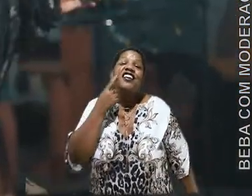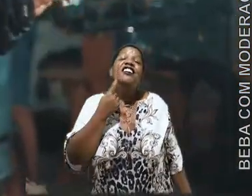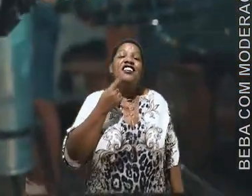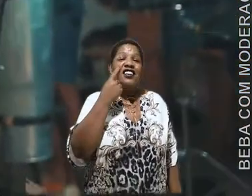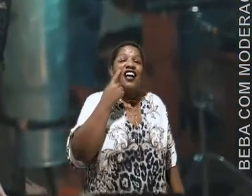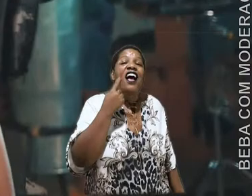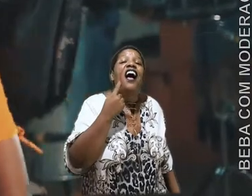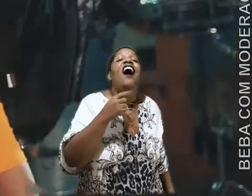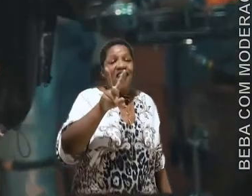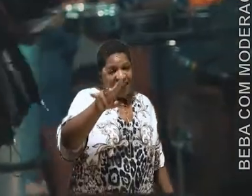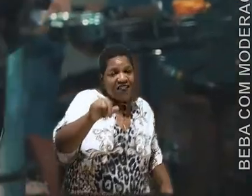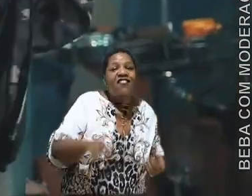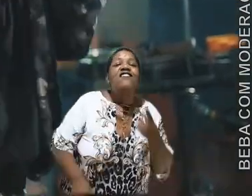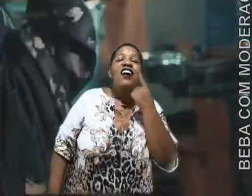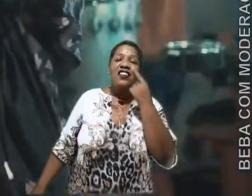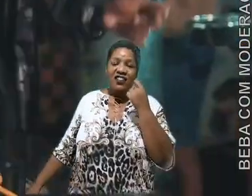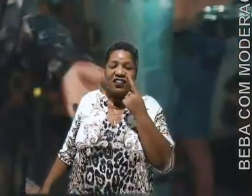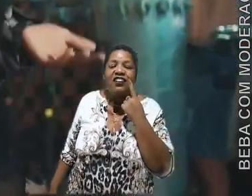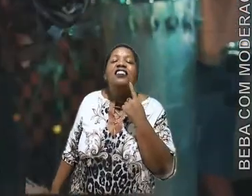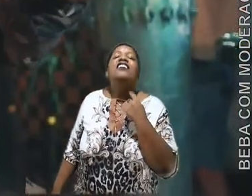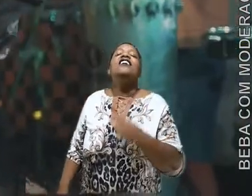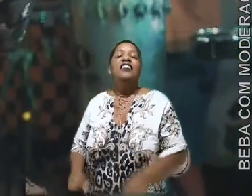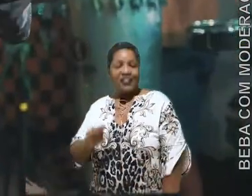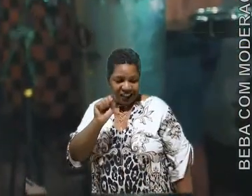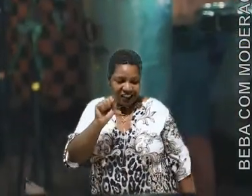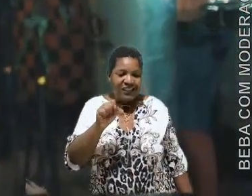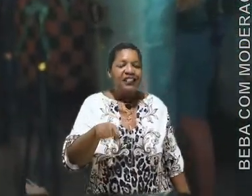você vai chorar e